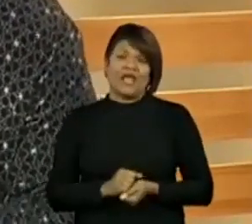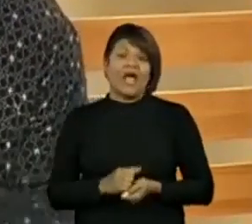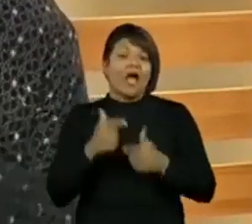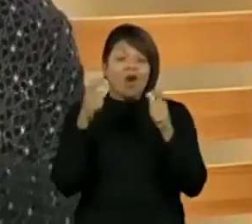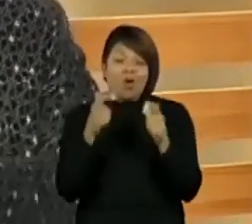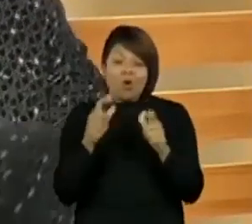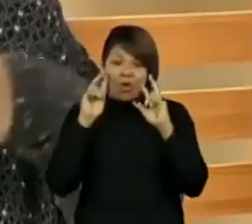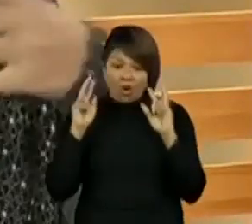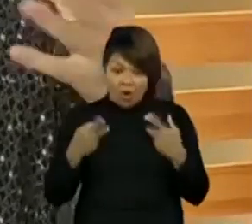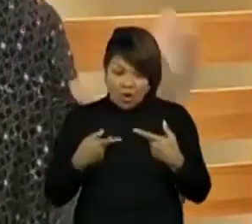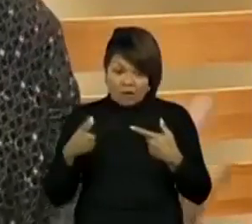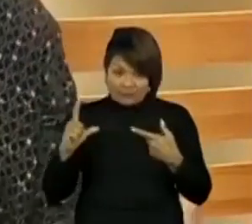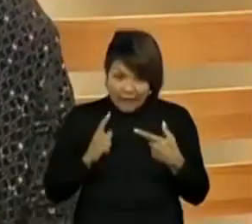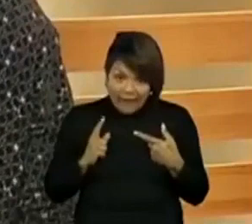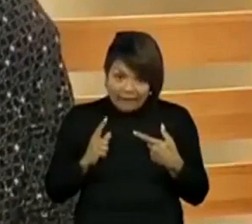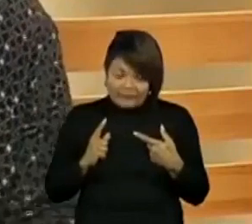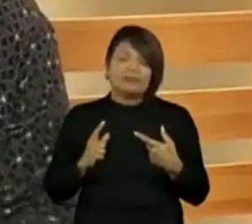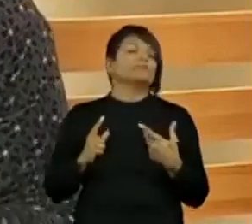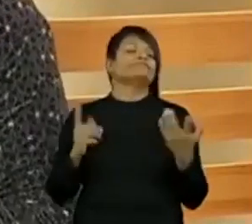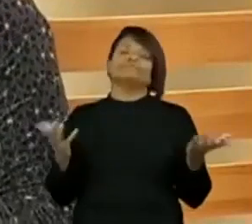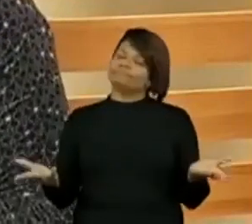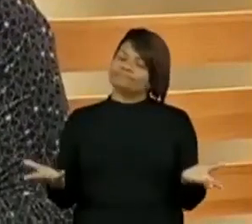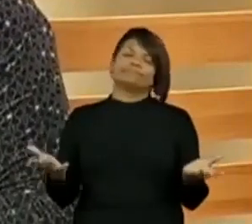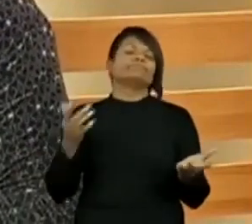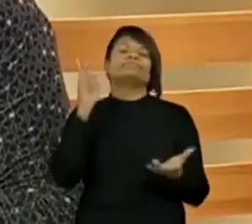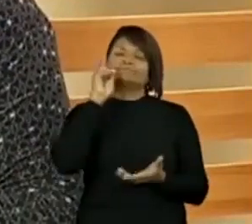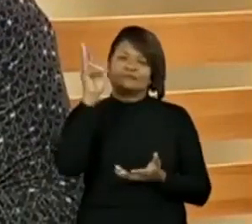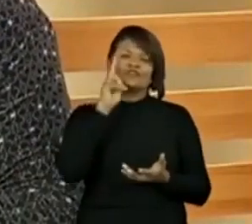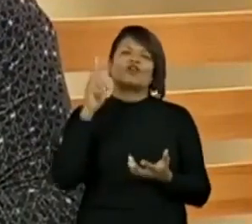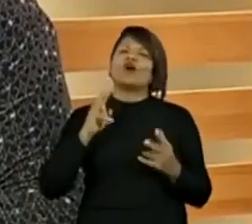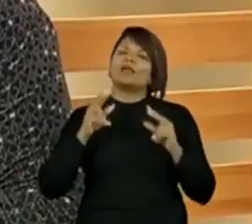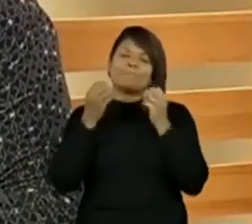habita, as histórias proliferam.